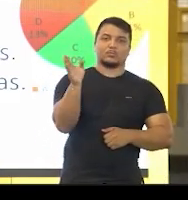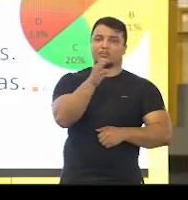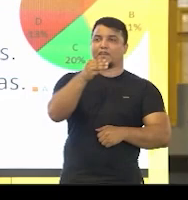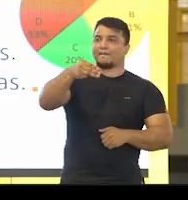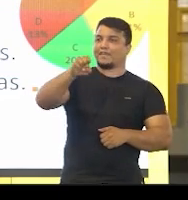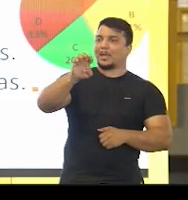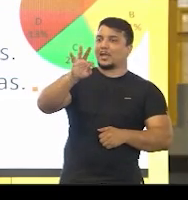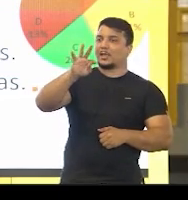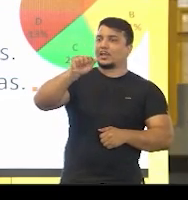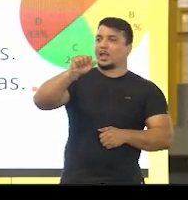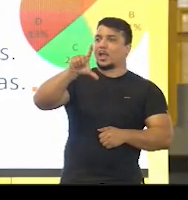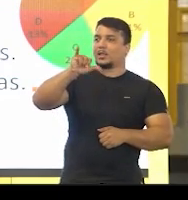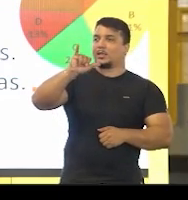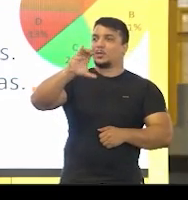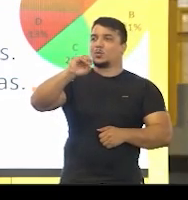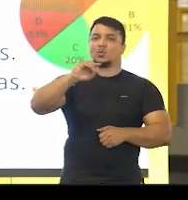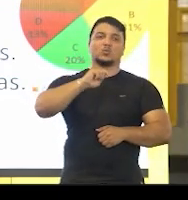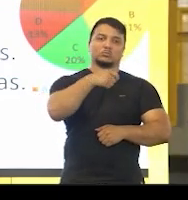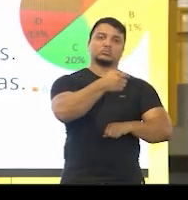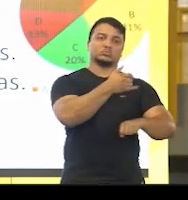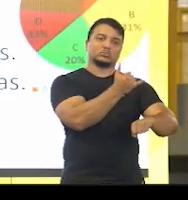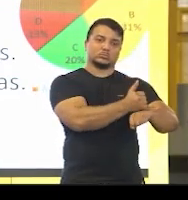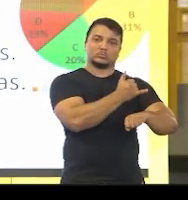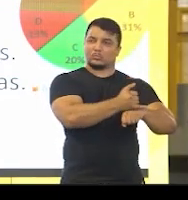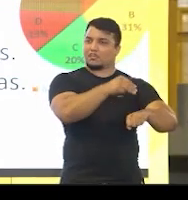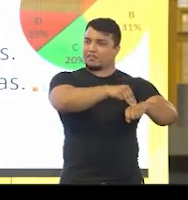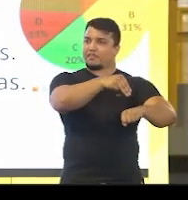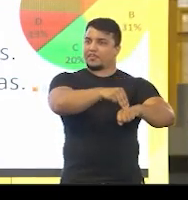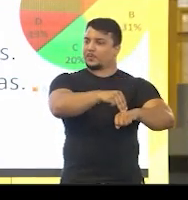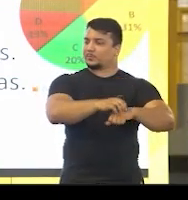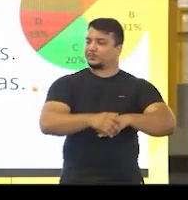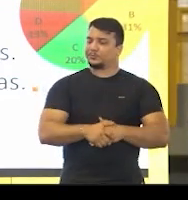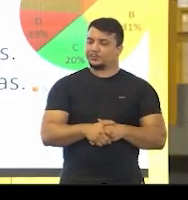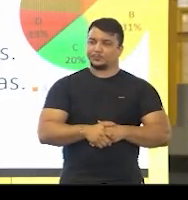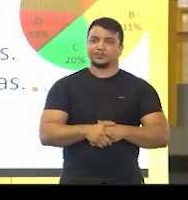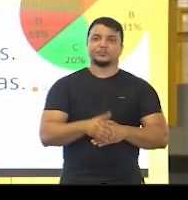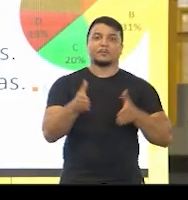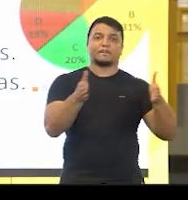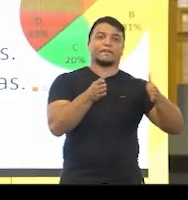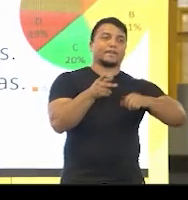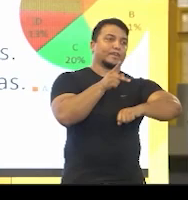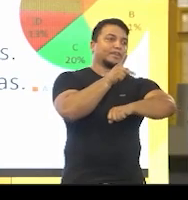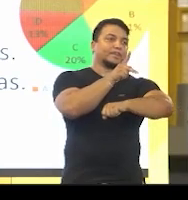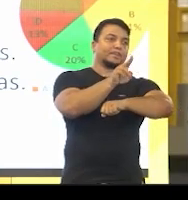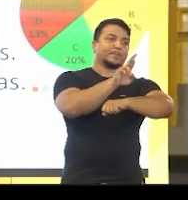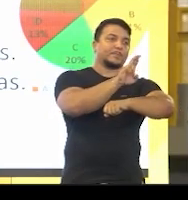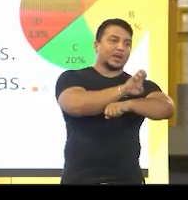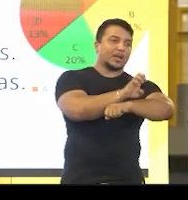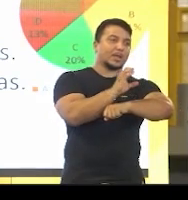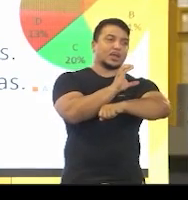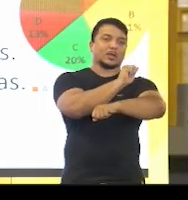Rocha magmática, primeiro grupo de rocha. Qual foi a era?